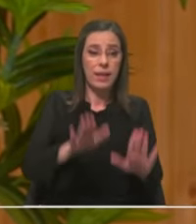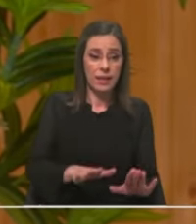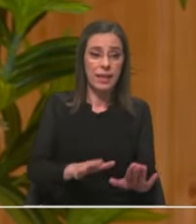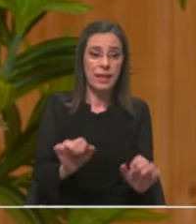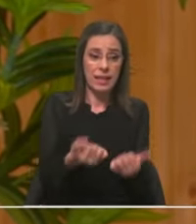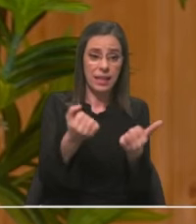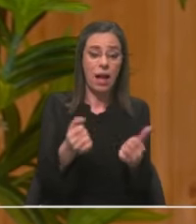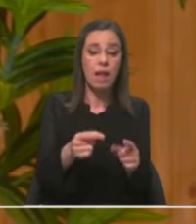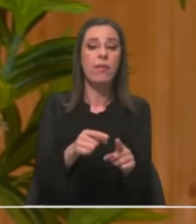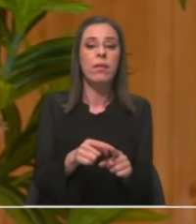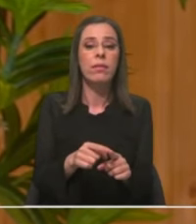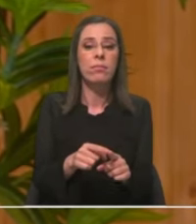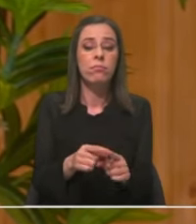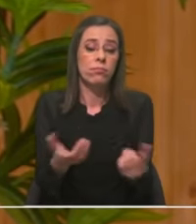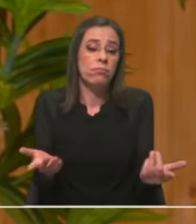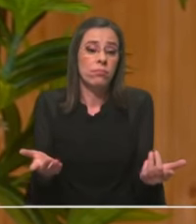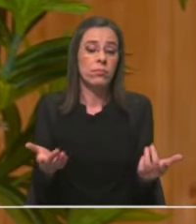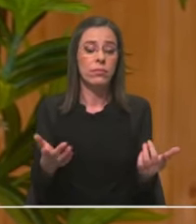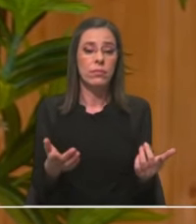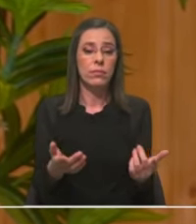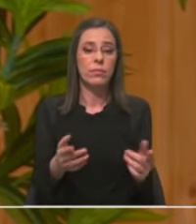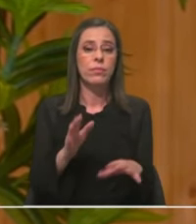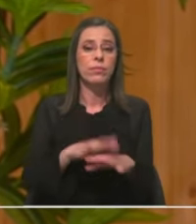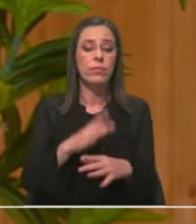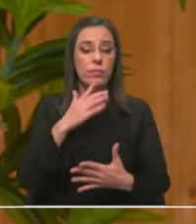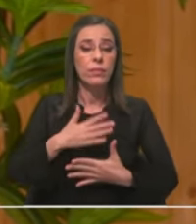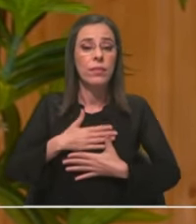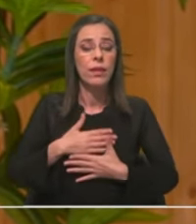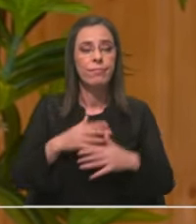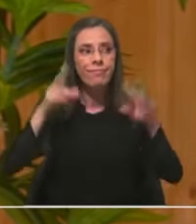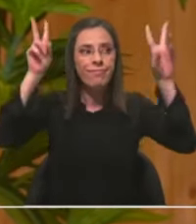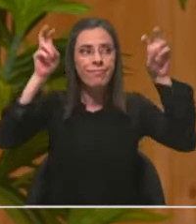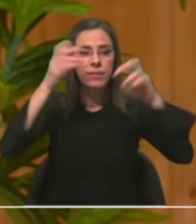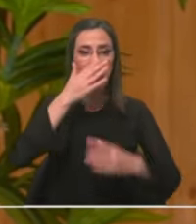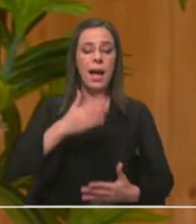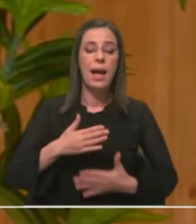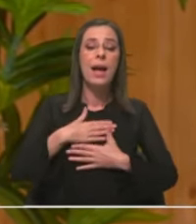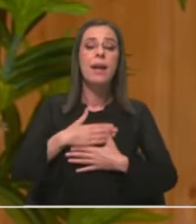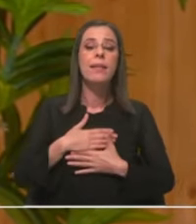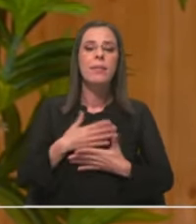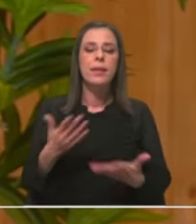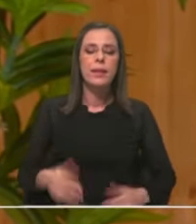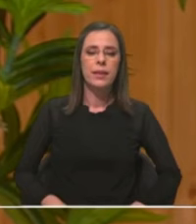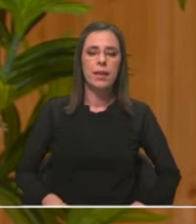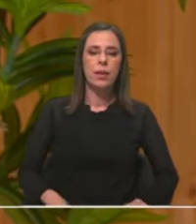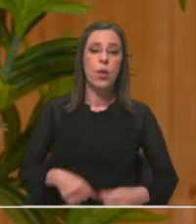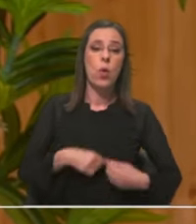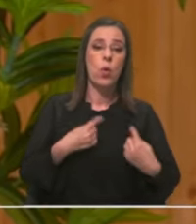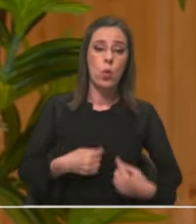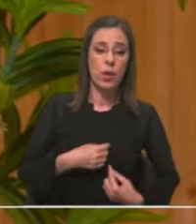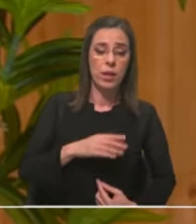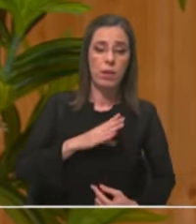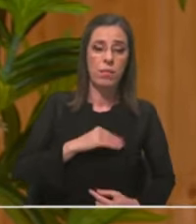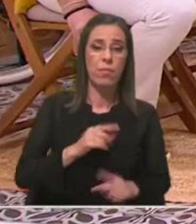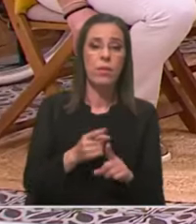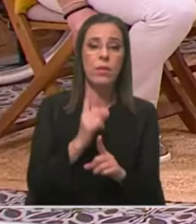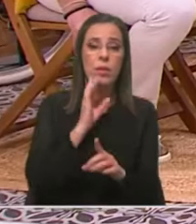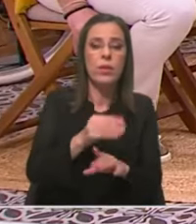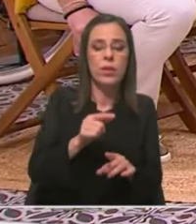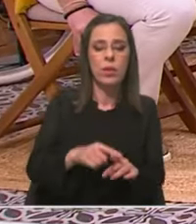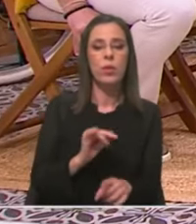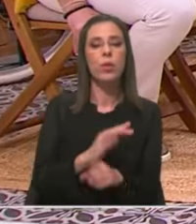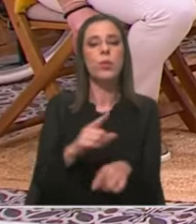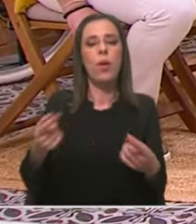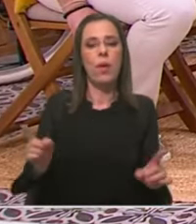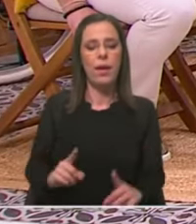salvá-la, que o fez por causa, em nome de uma amizade que supostamente tinham, e por ter um coração bom, e eu sei que foi por aí, não foi